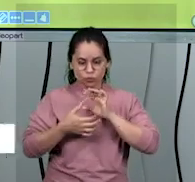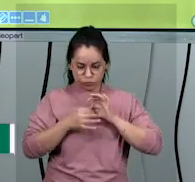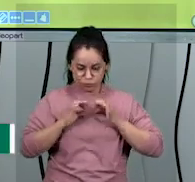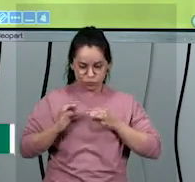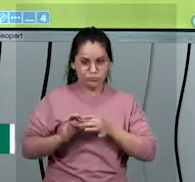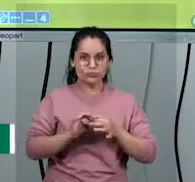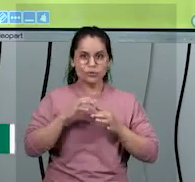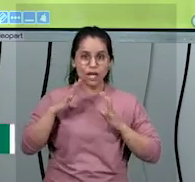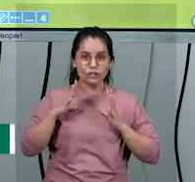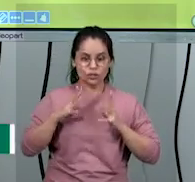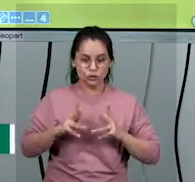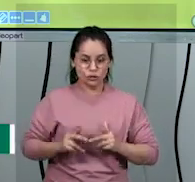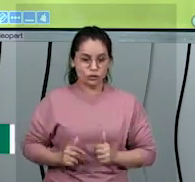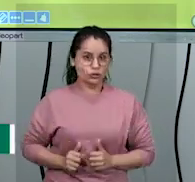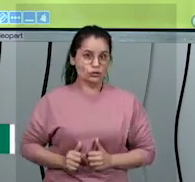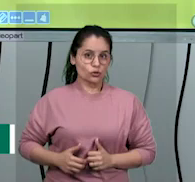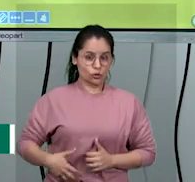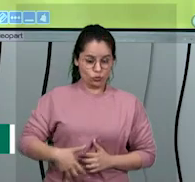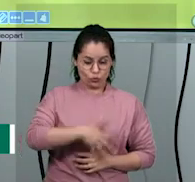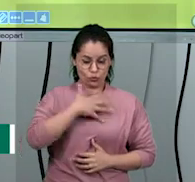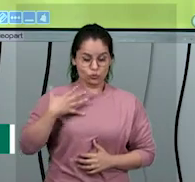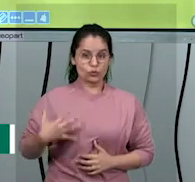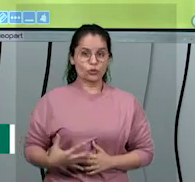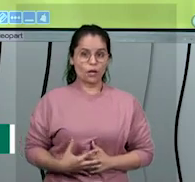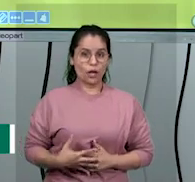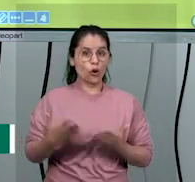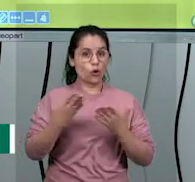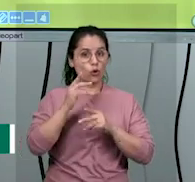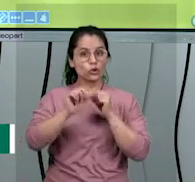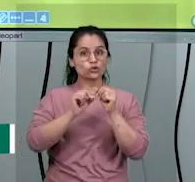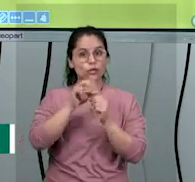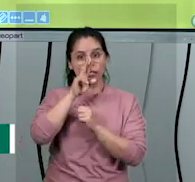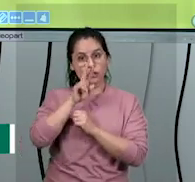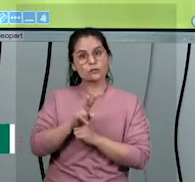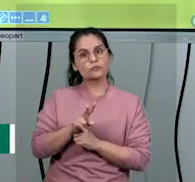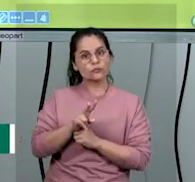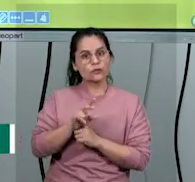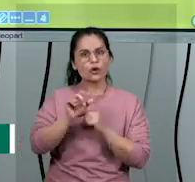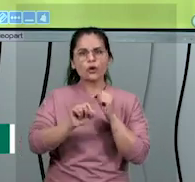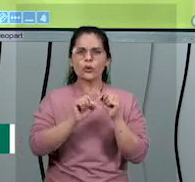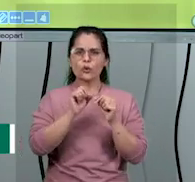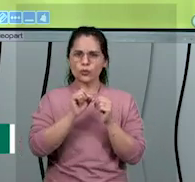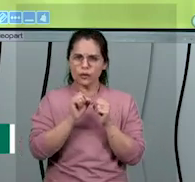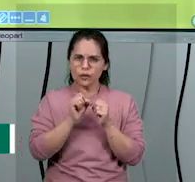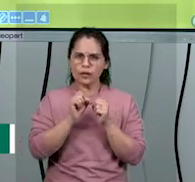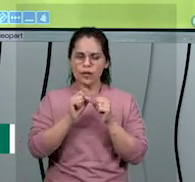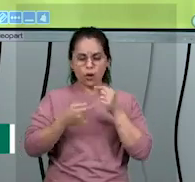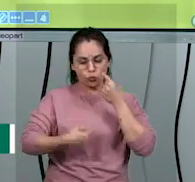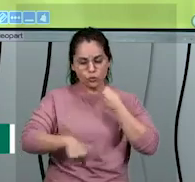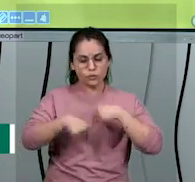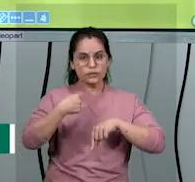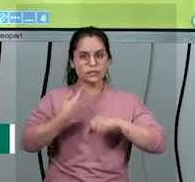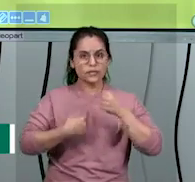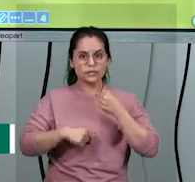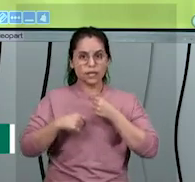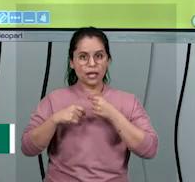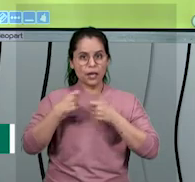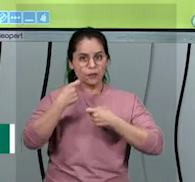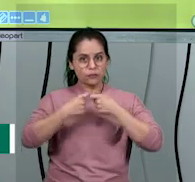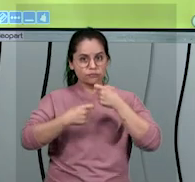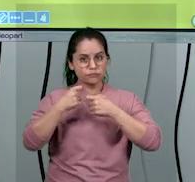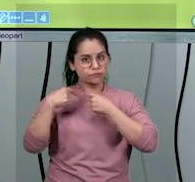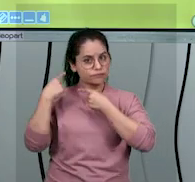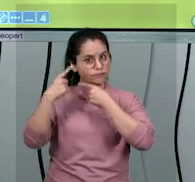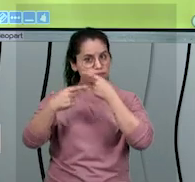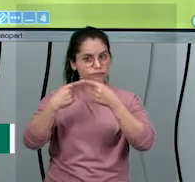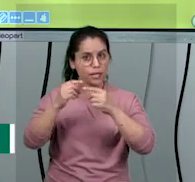corpo. Então, hoje nós vamos ver o sistema reprodutor, mas a gente não vai pensar